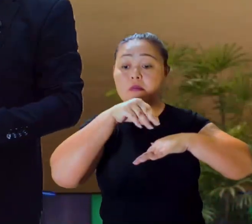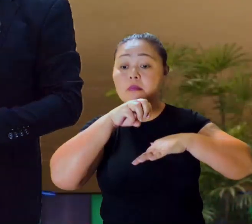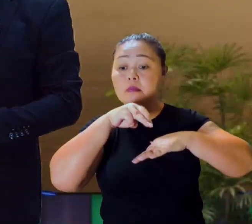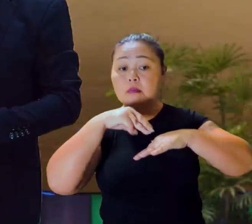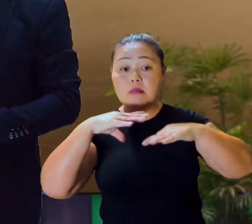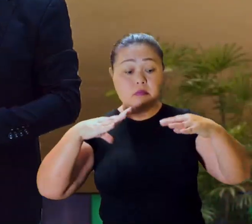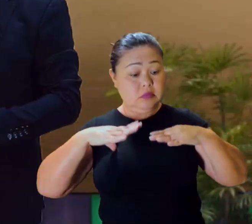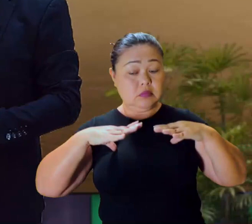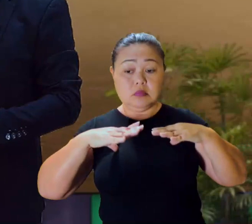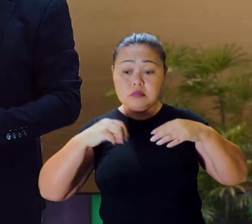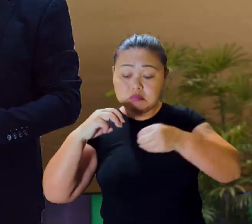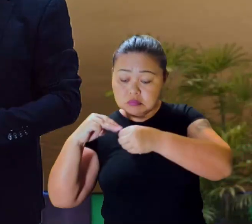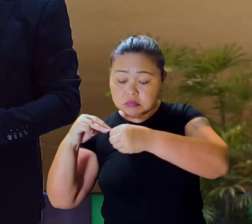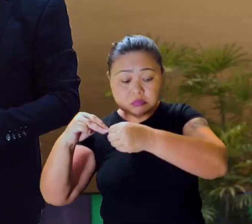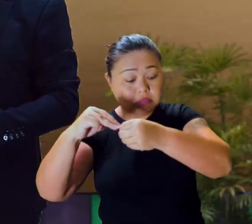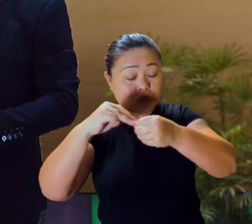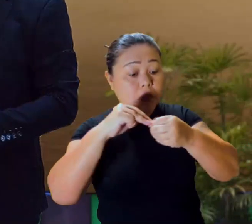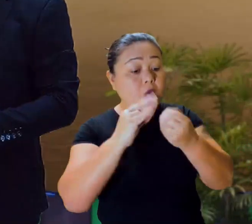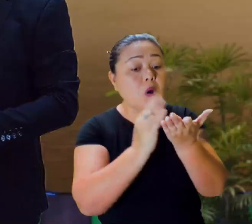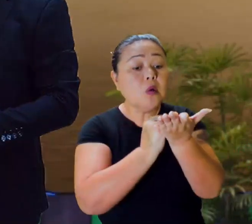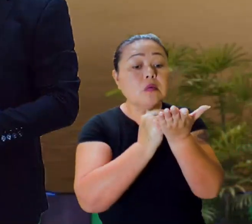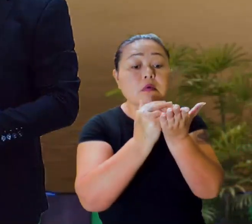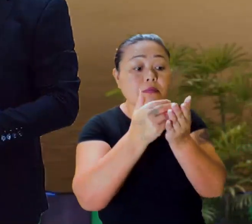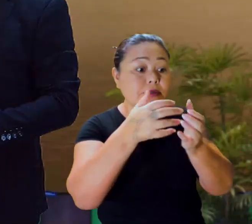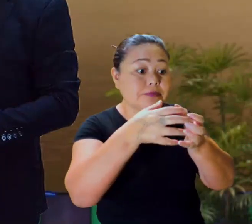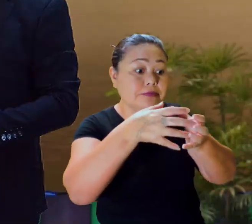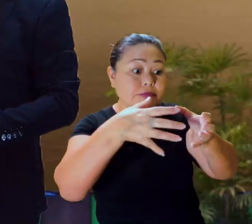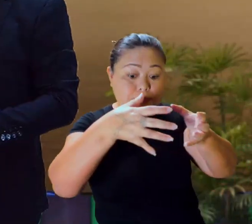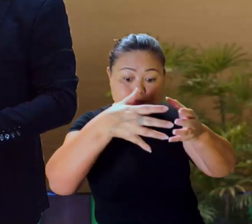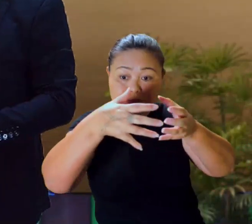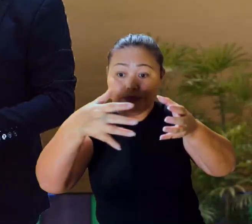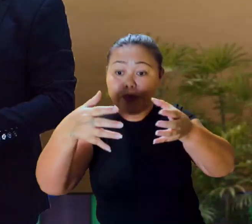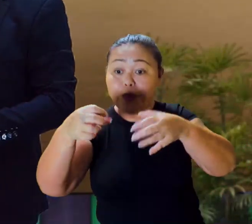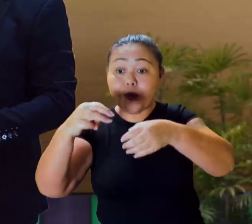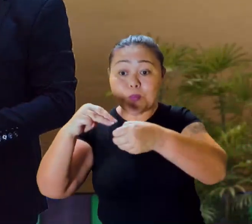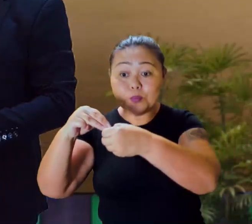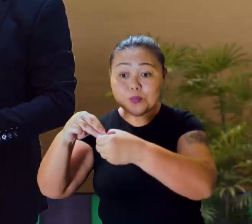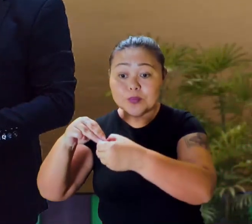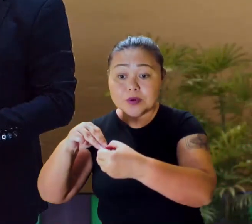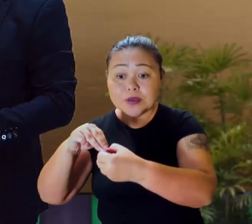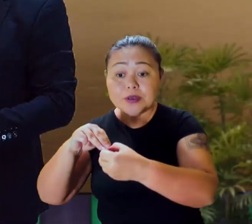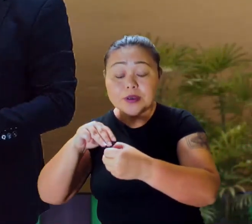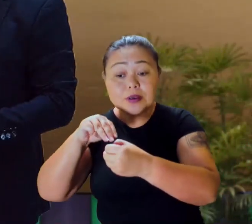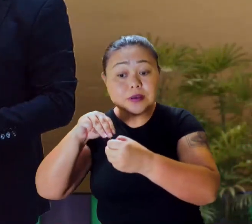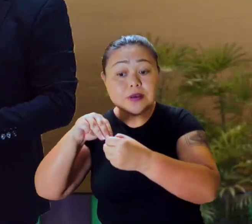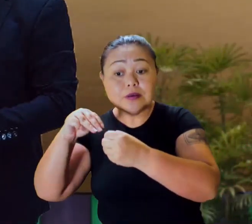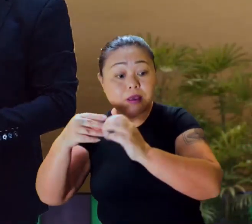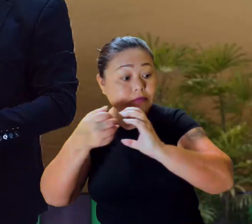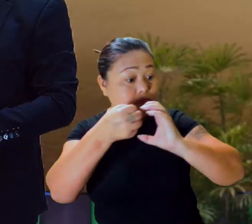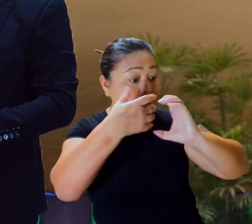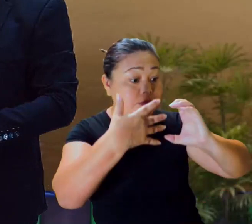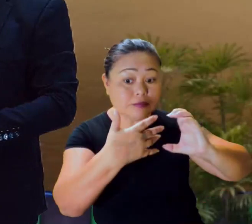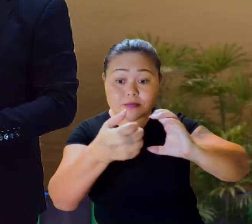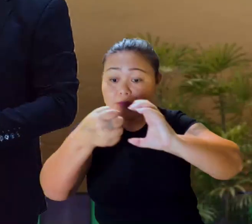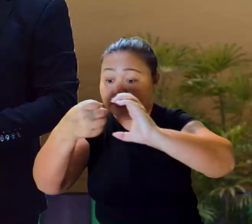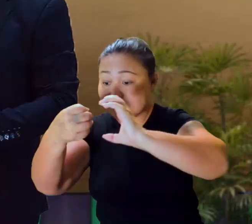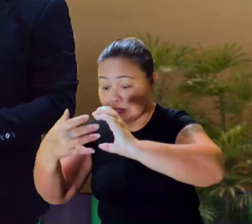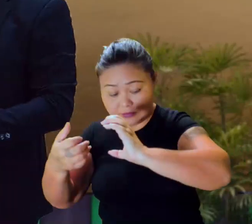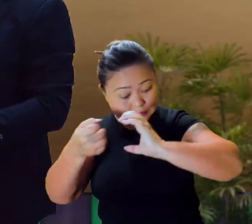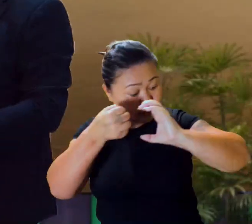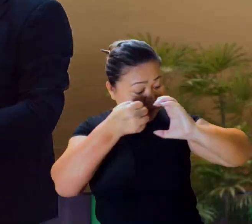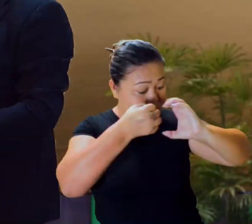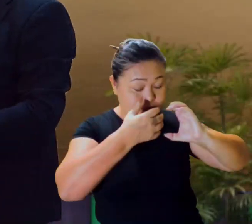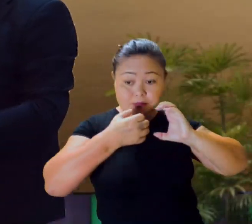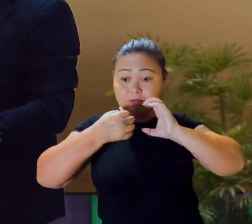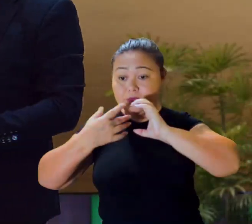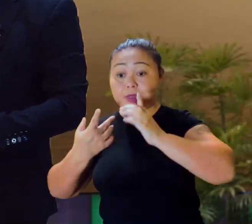em volta de uma metrópole, também começam a crescer e possuírem essas mesmas características, como serviços,